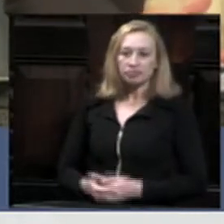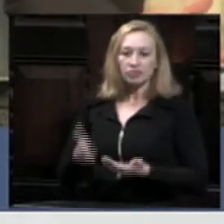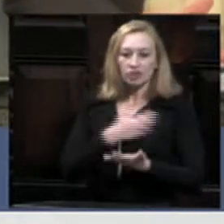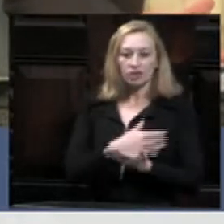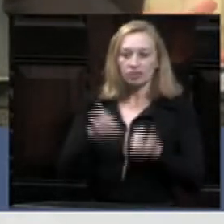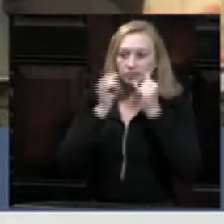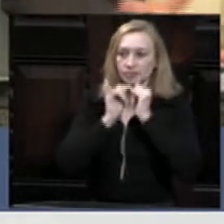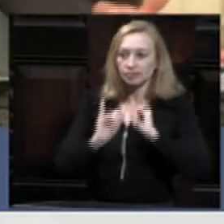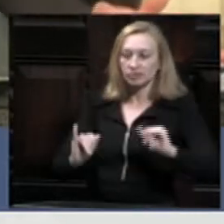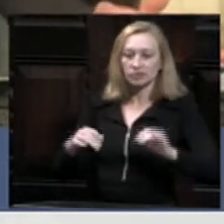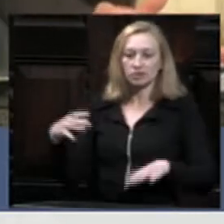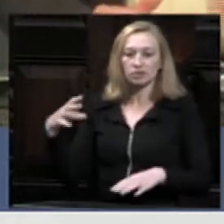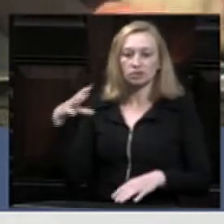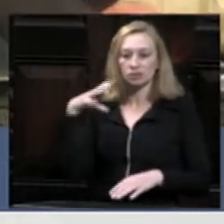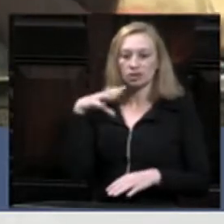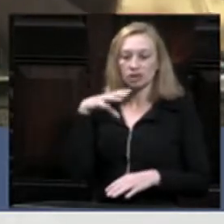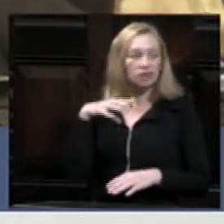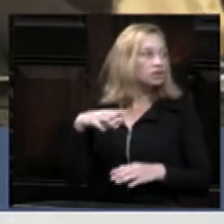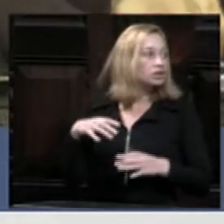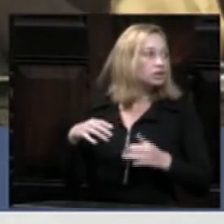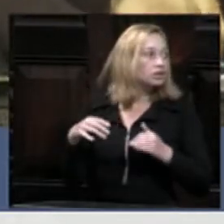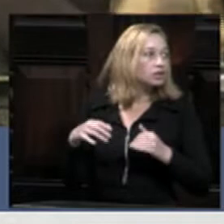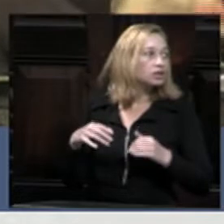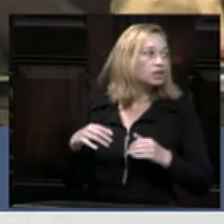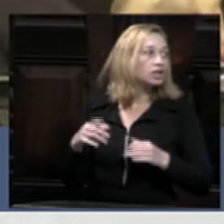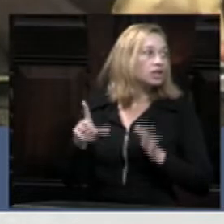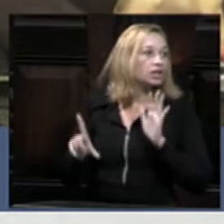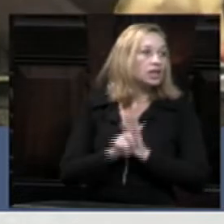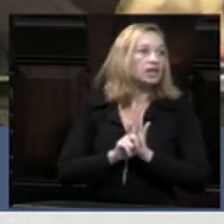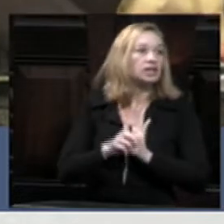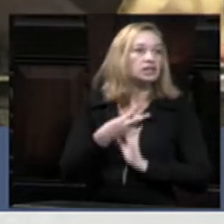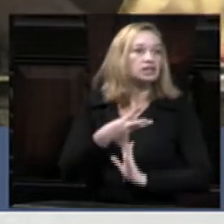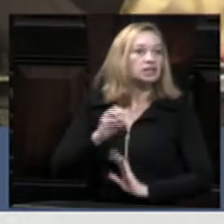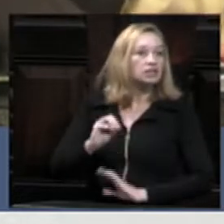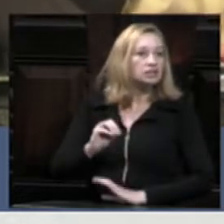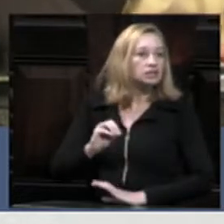Anuncio, em regime de urgência, em discussão única, projeto de lei